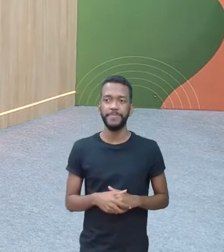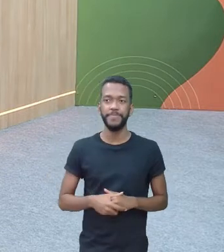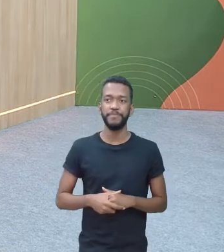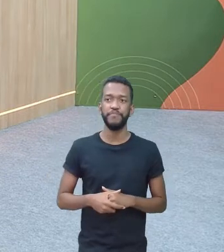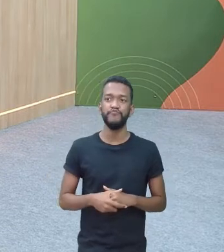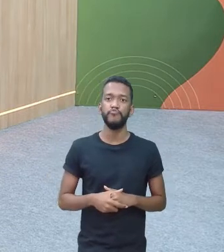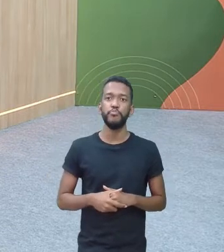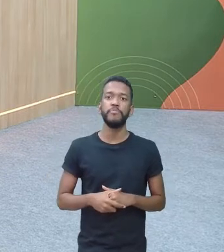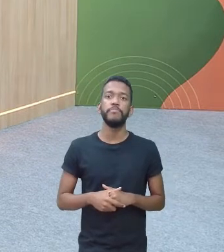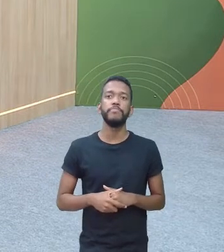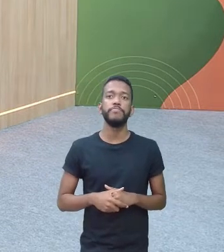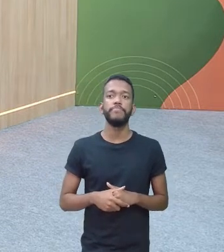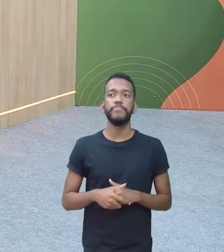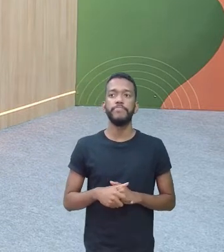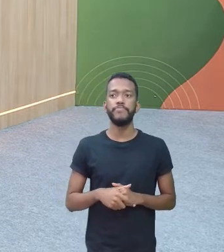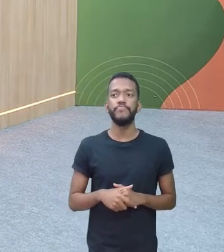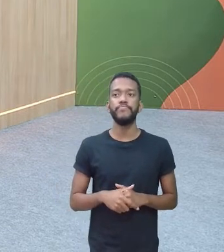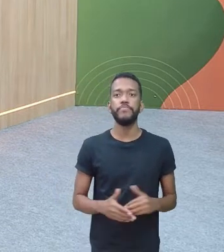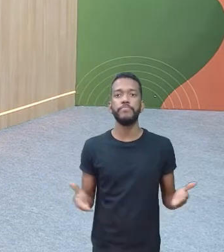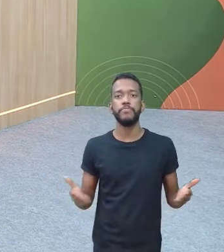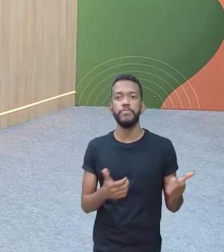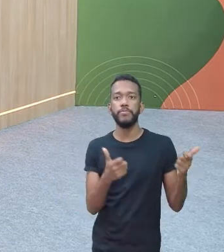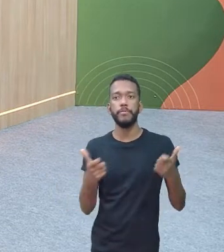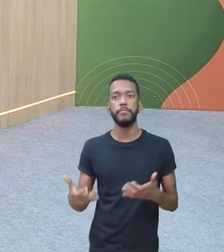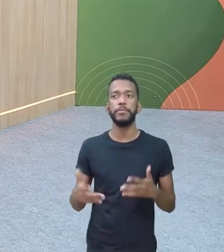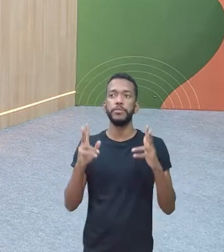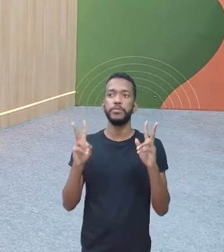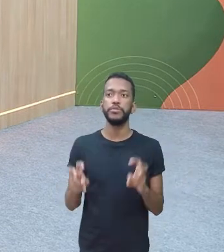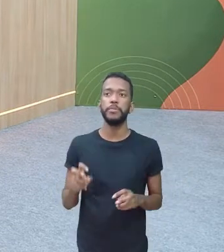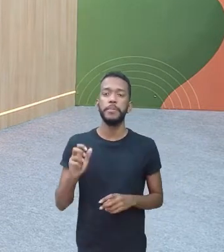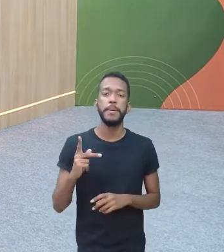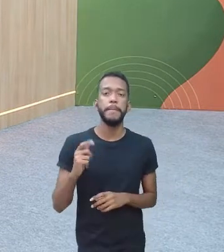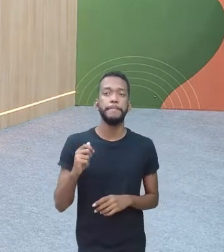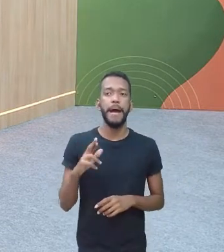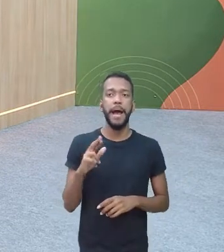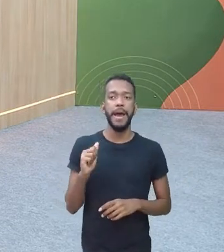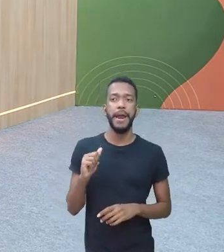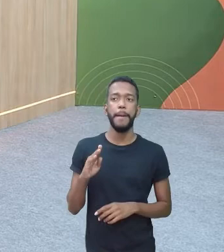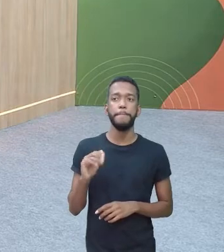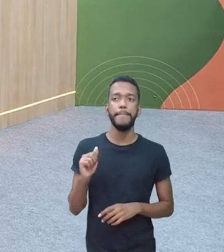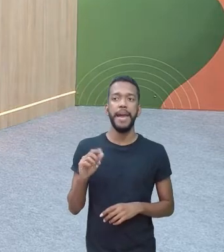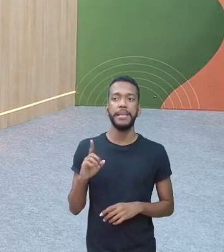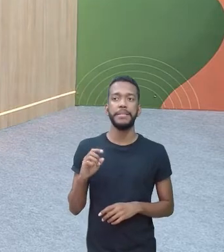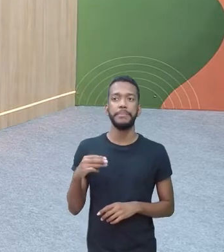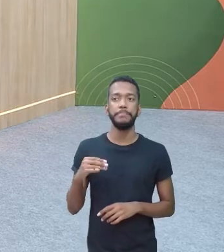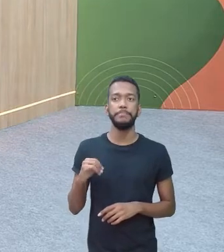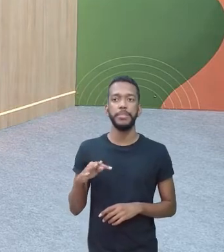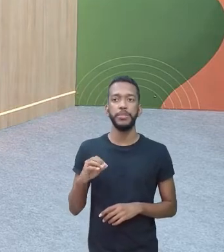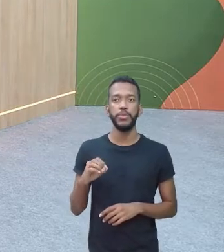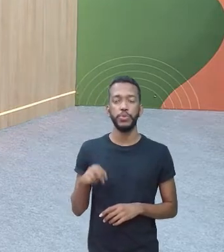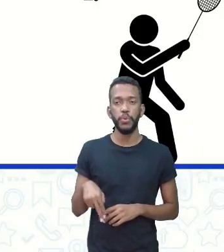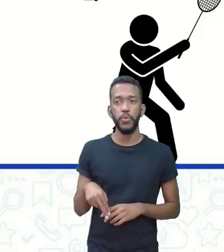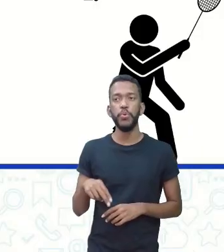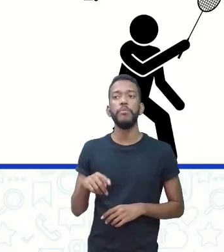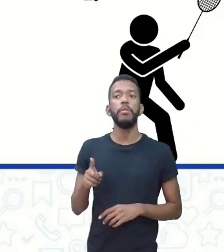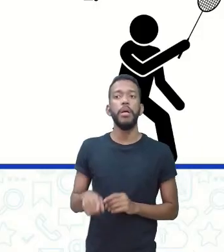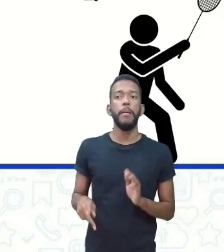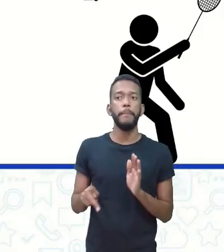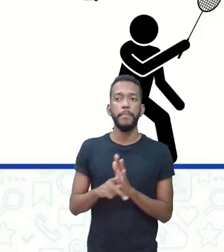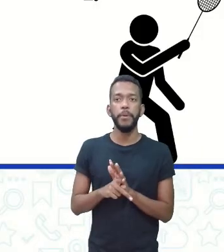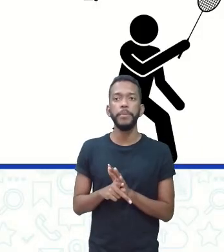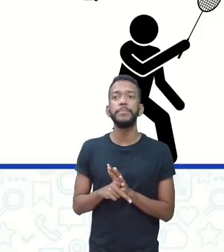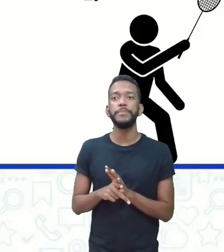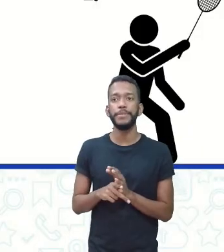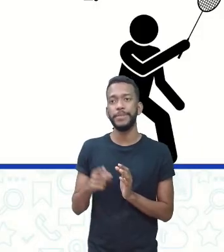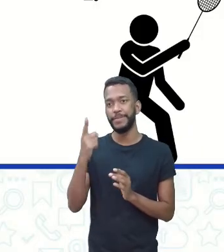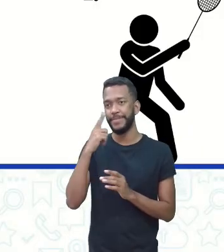E aí agora falando especificamente sobre parabadminton ou badminton paralímpico. Antes de